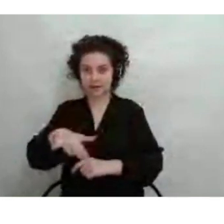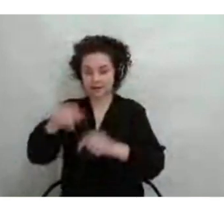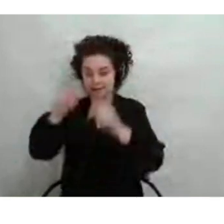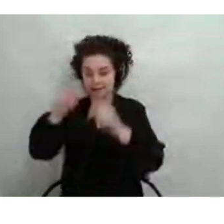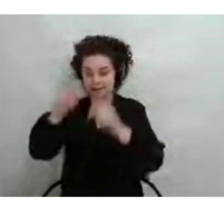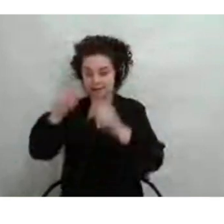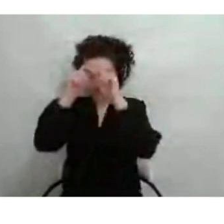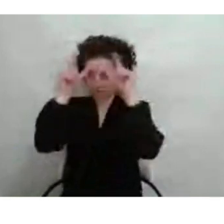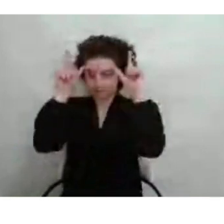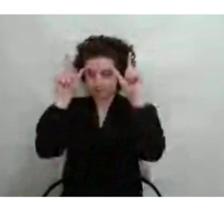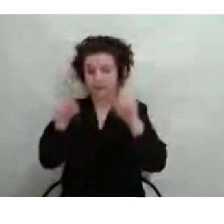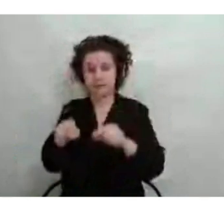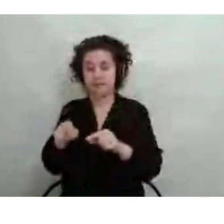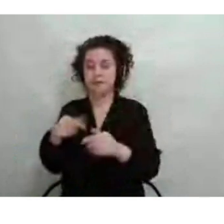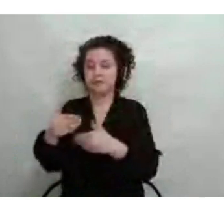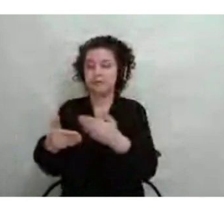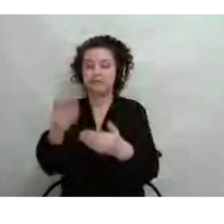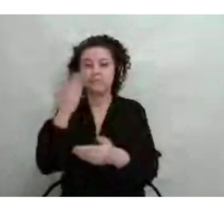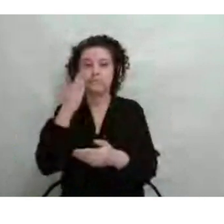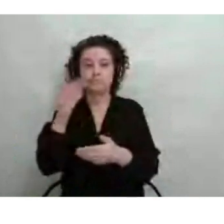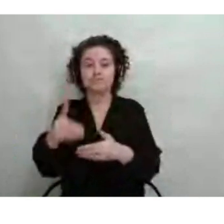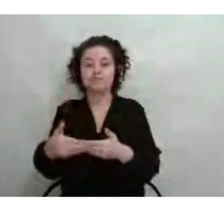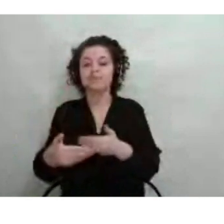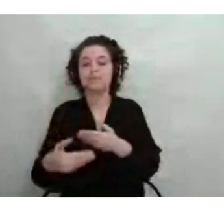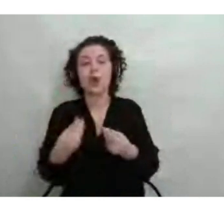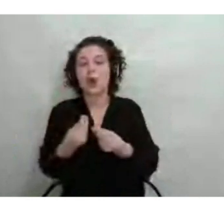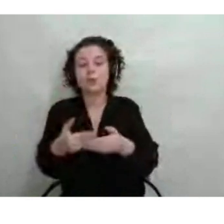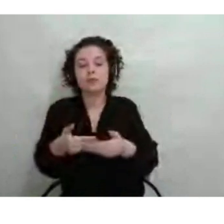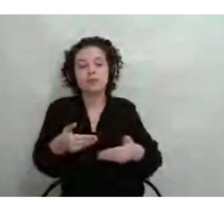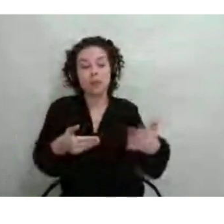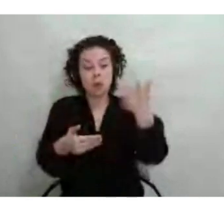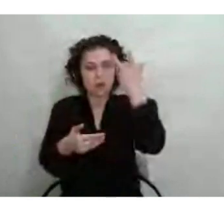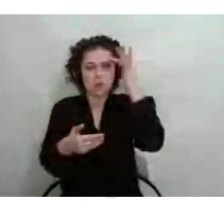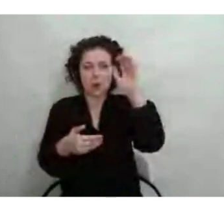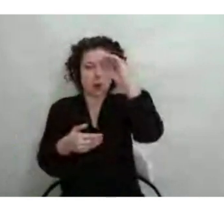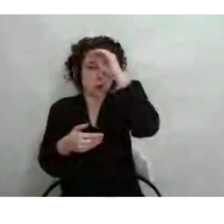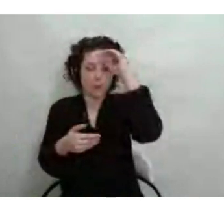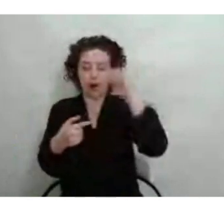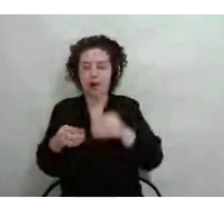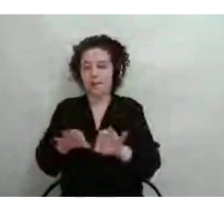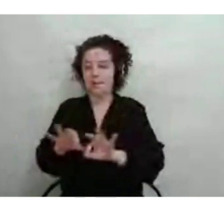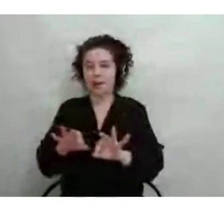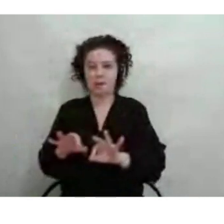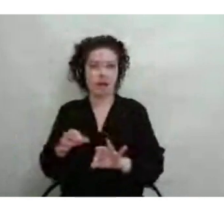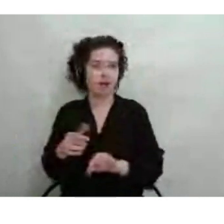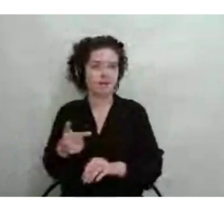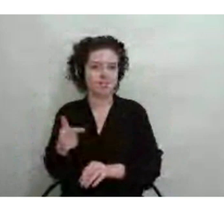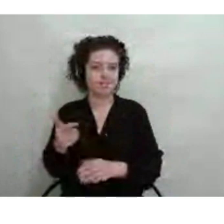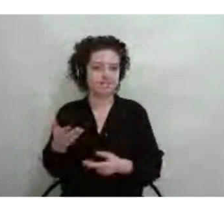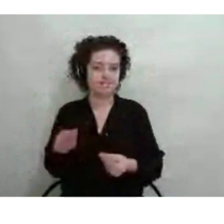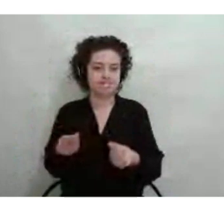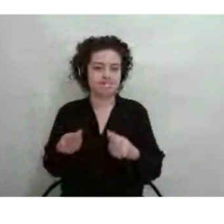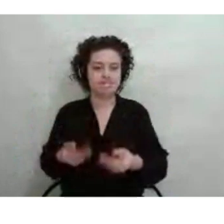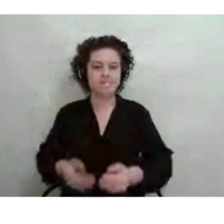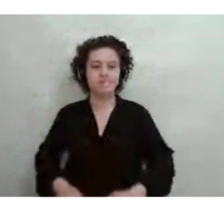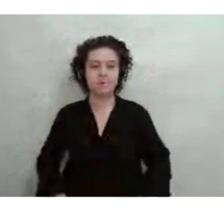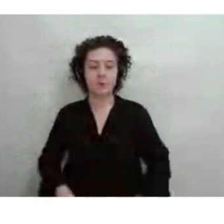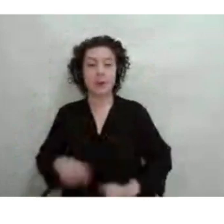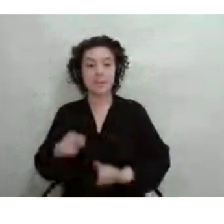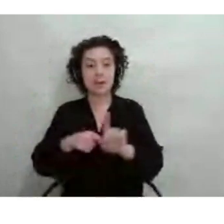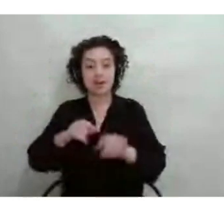estava por vir algo que nós não estávamos preparados. Logo em fevereiro, já